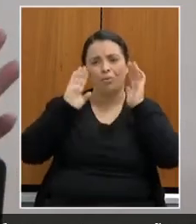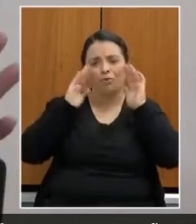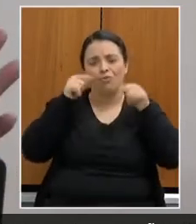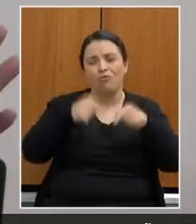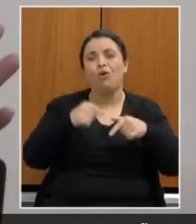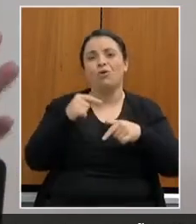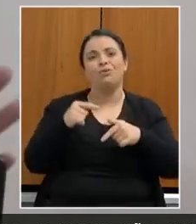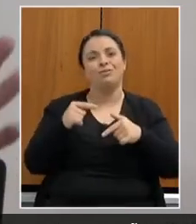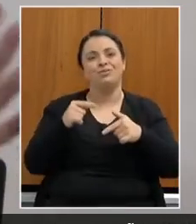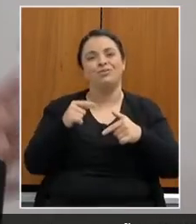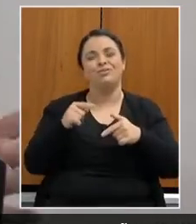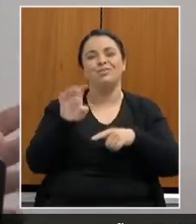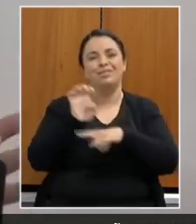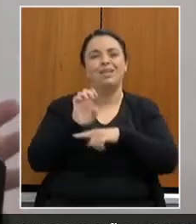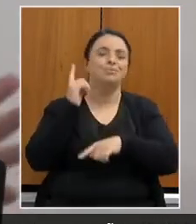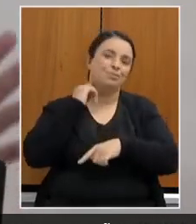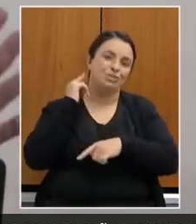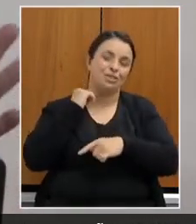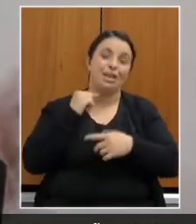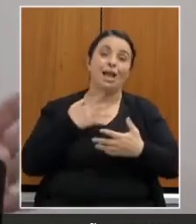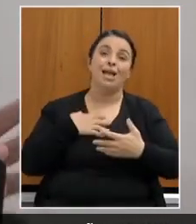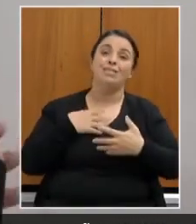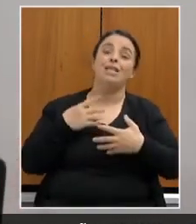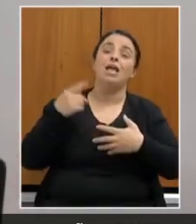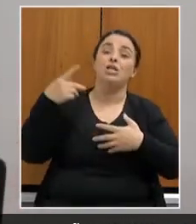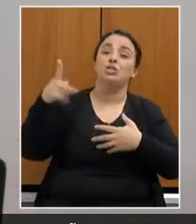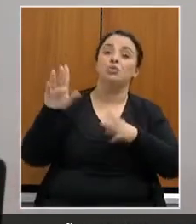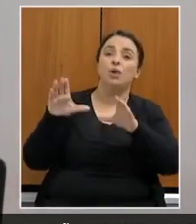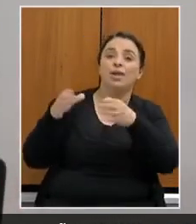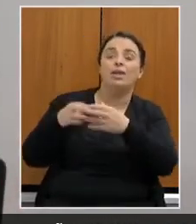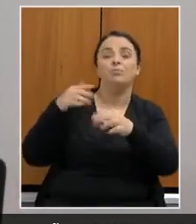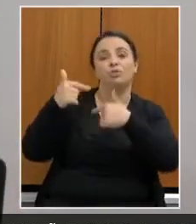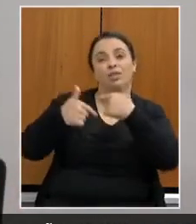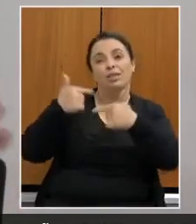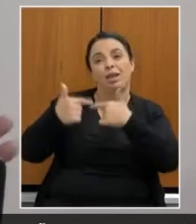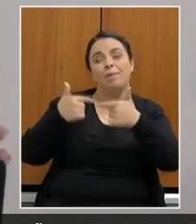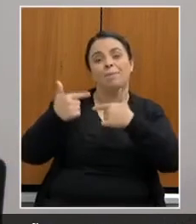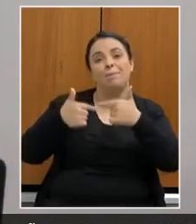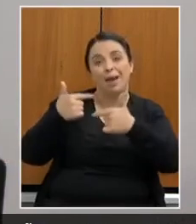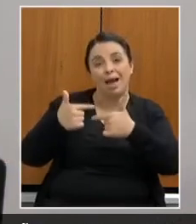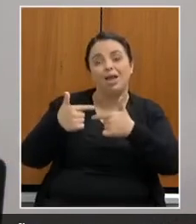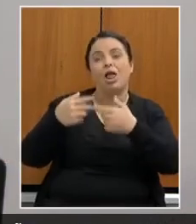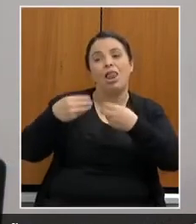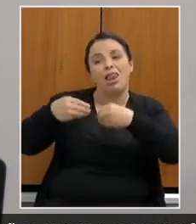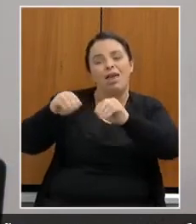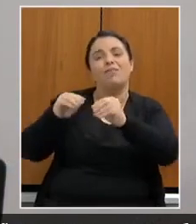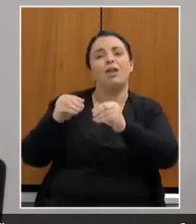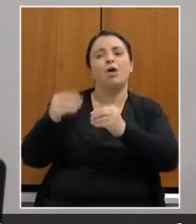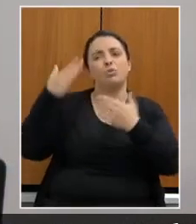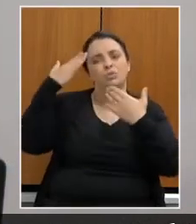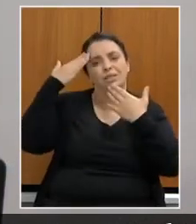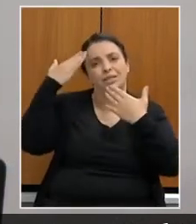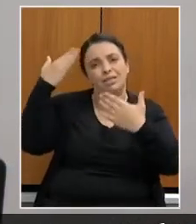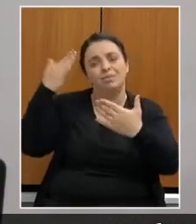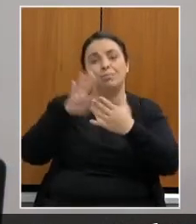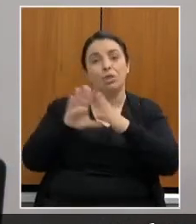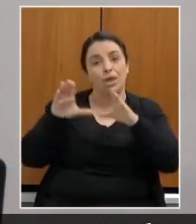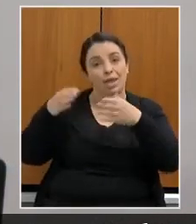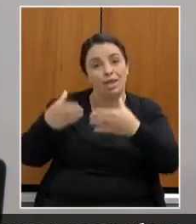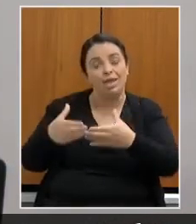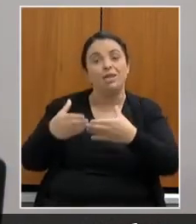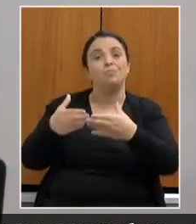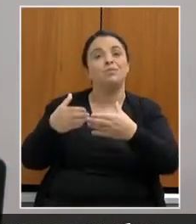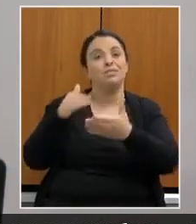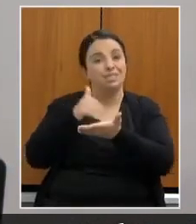obrigado. Levo os nossos agradecimentos à equipe da Secretaria de Saúde. Uma equipe que eu respeito